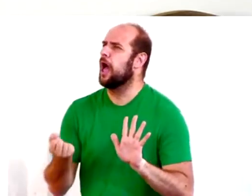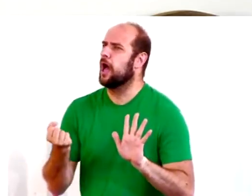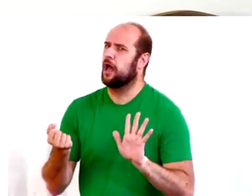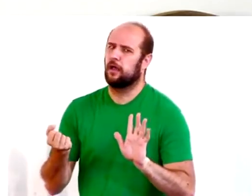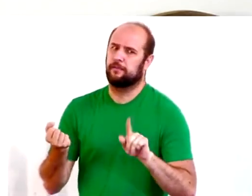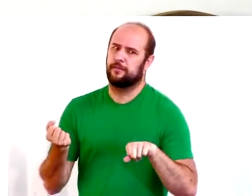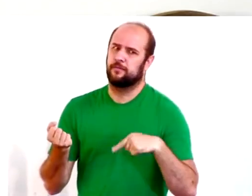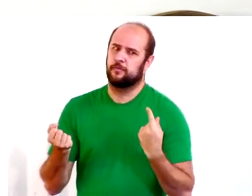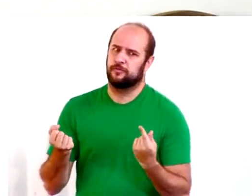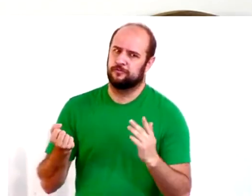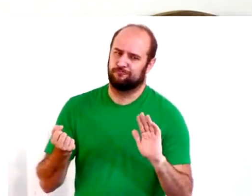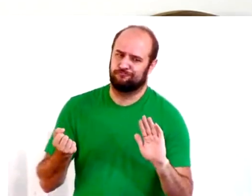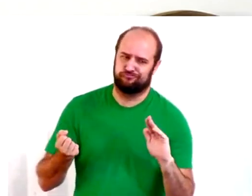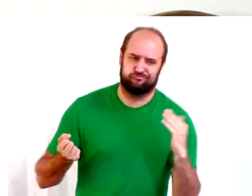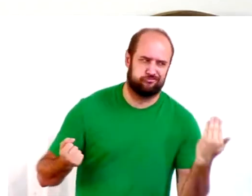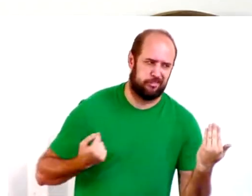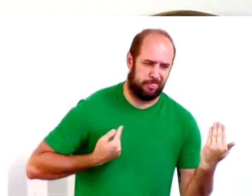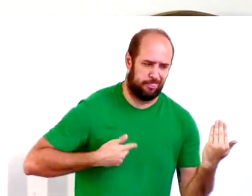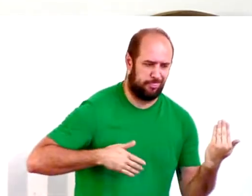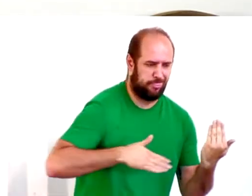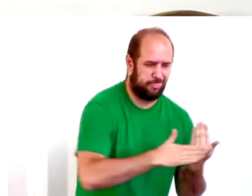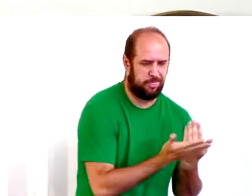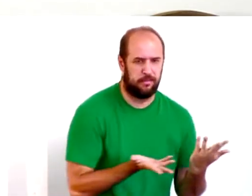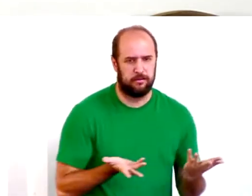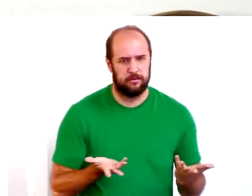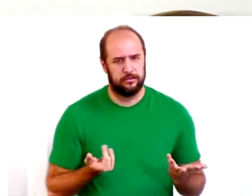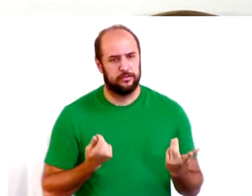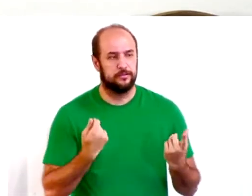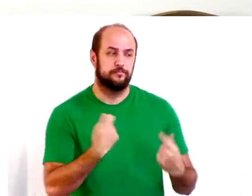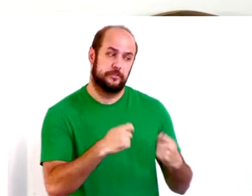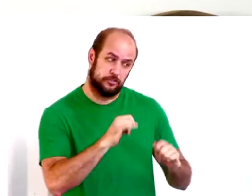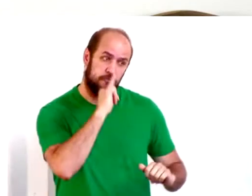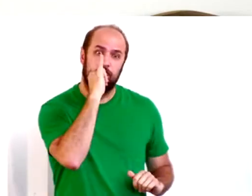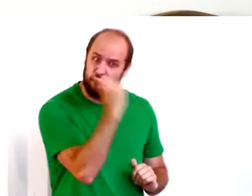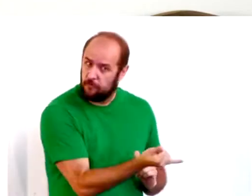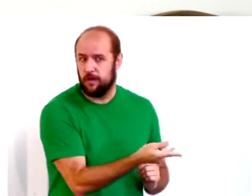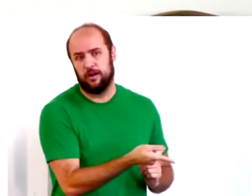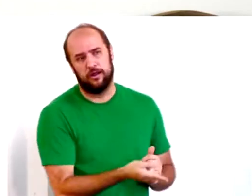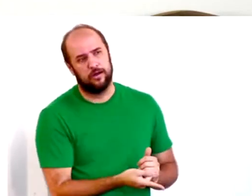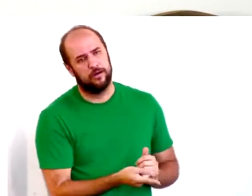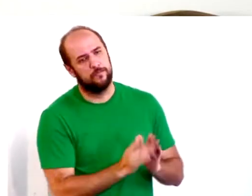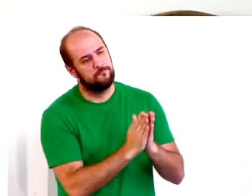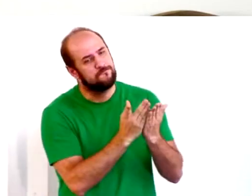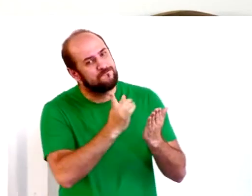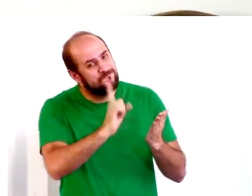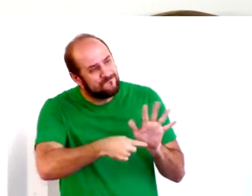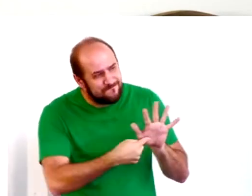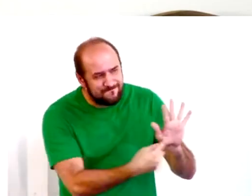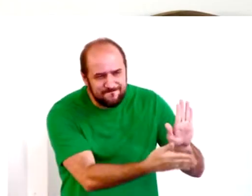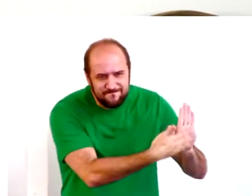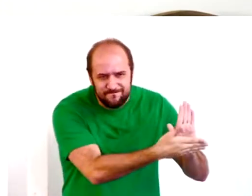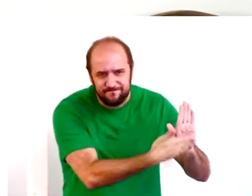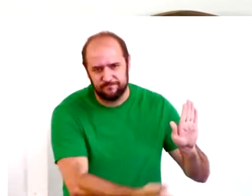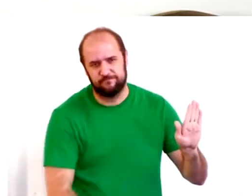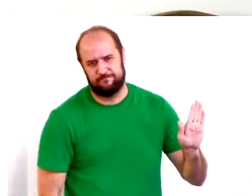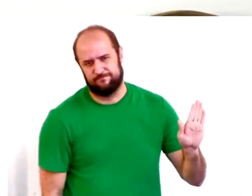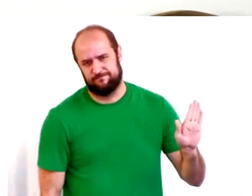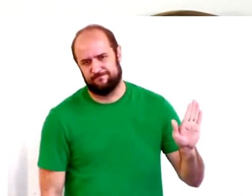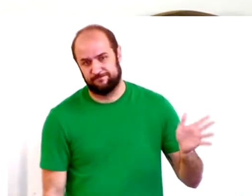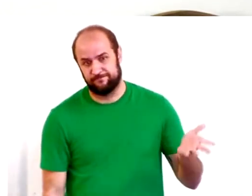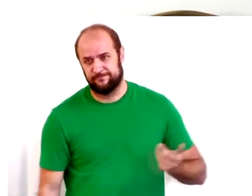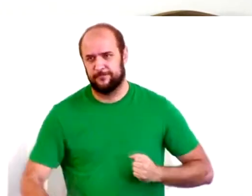depois descumprem, negam, precisam ser repreendidas pela palavra. Então Tiago está